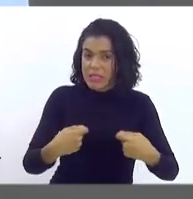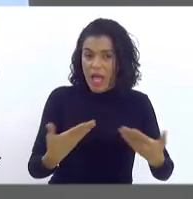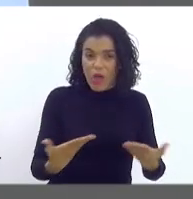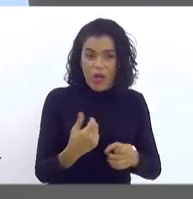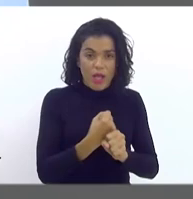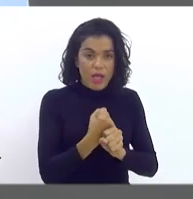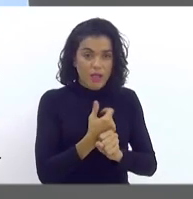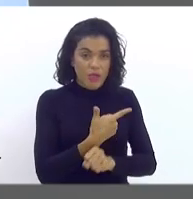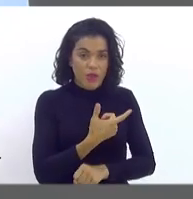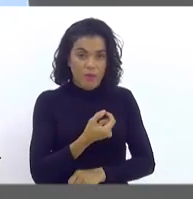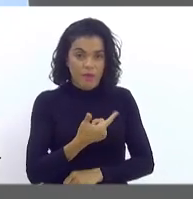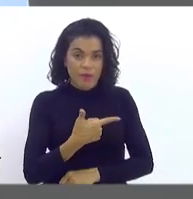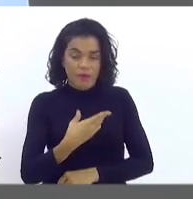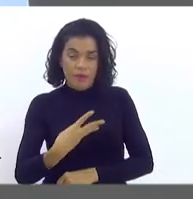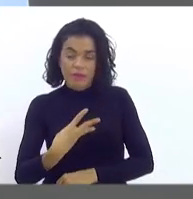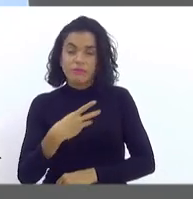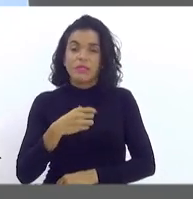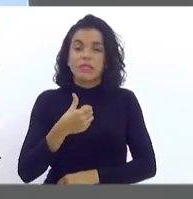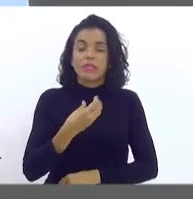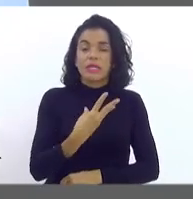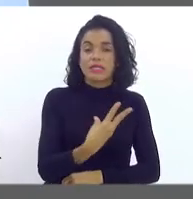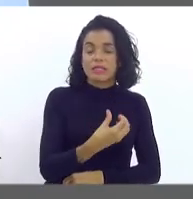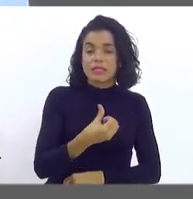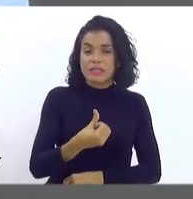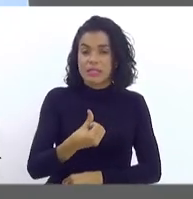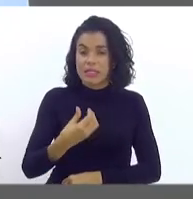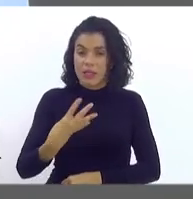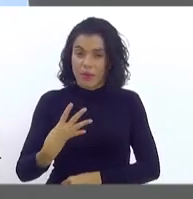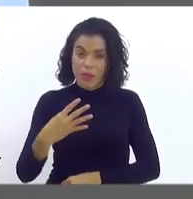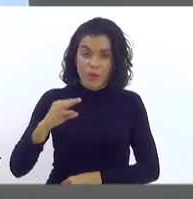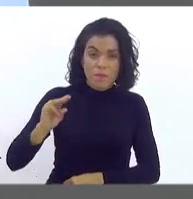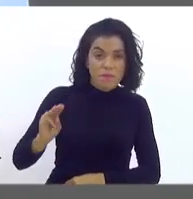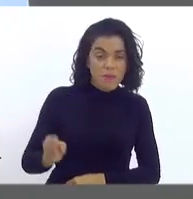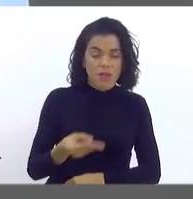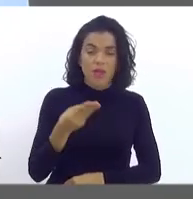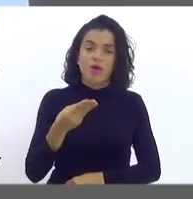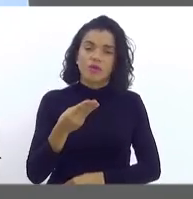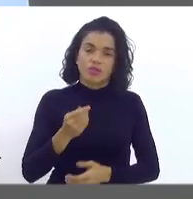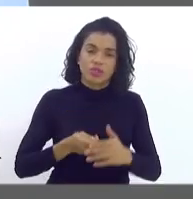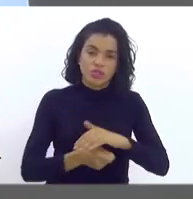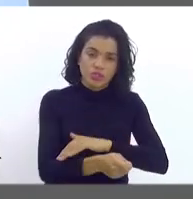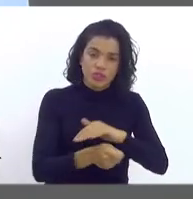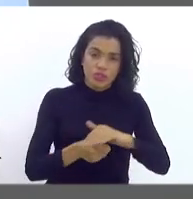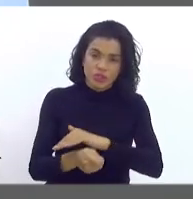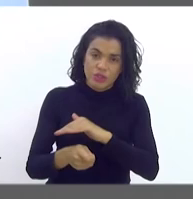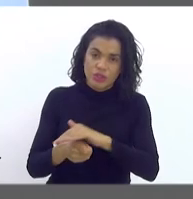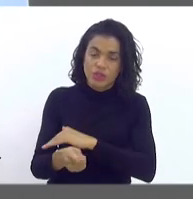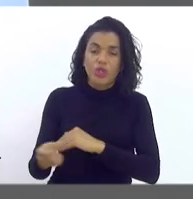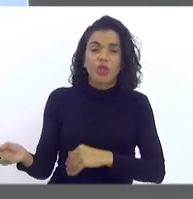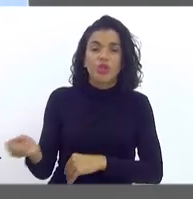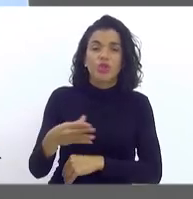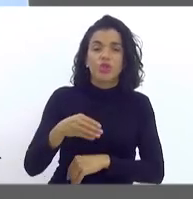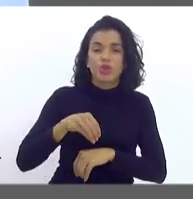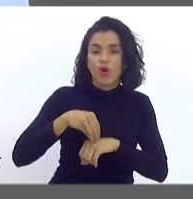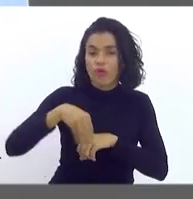23, 364 milhões de investimentos e mais de 60 quilômetros de novas redes de gás.